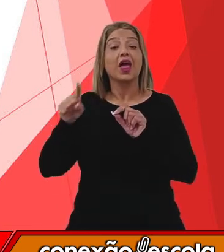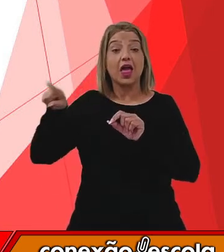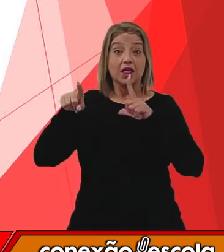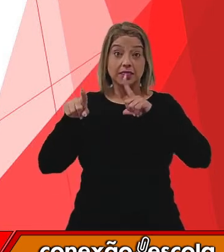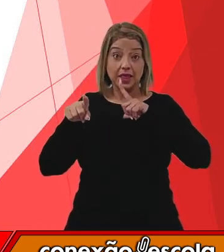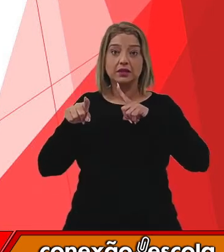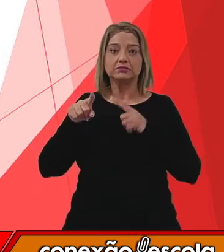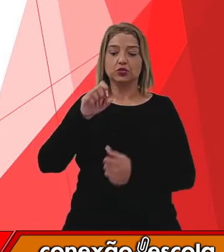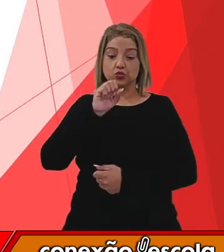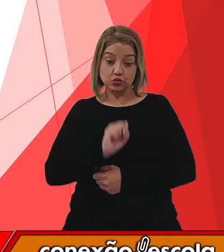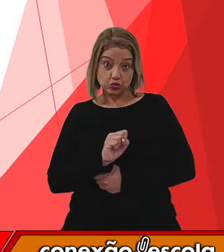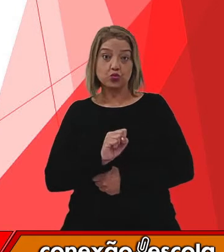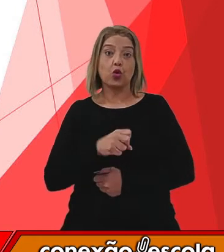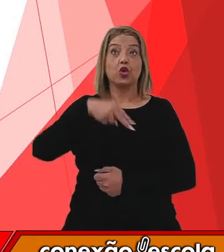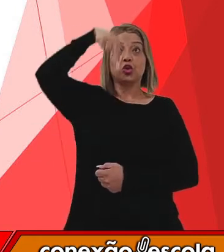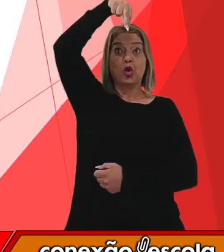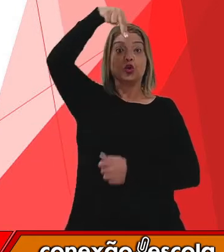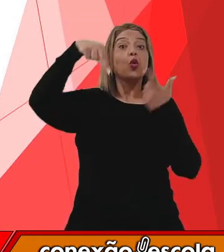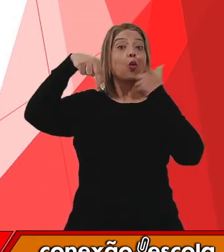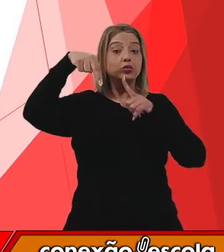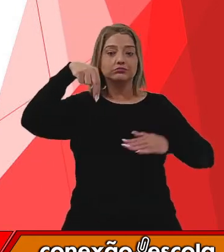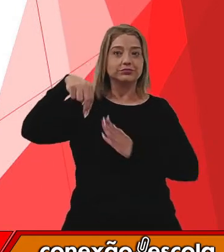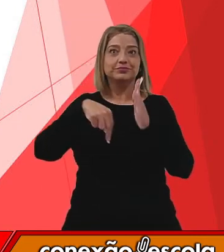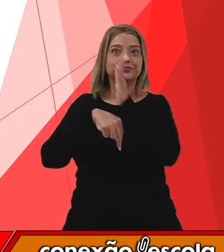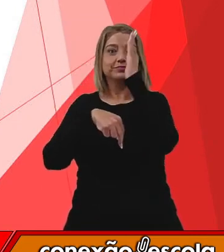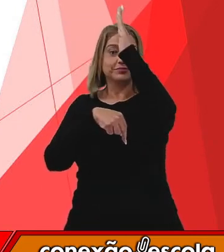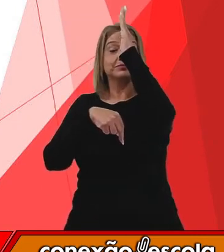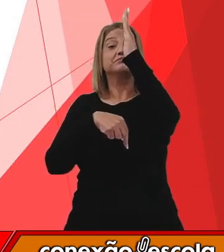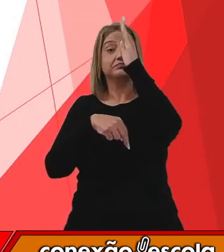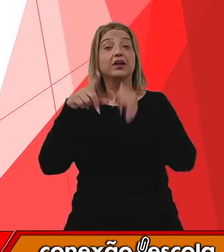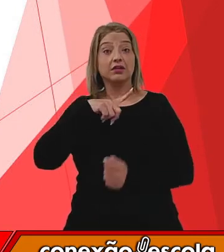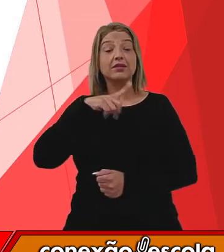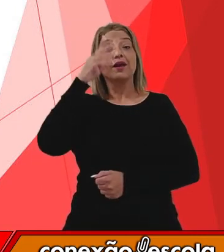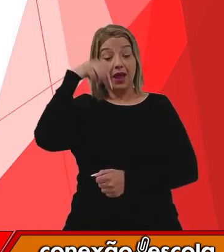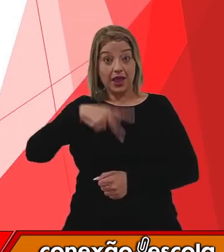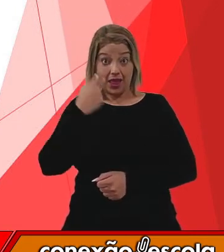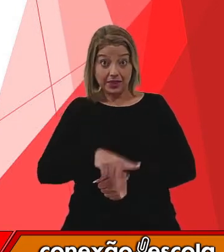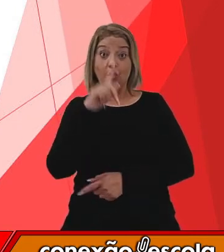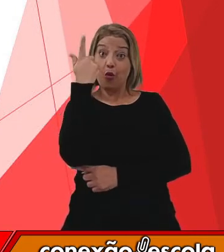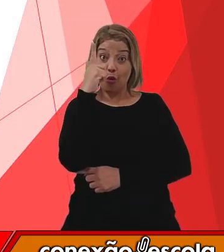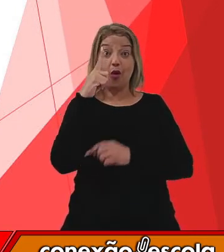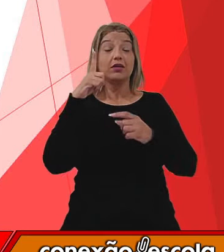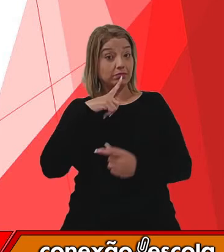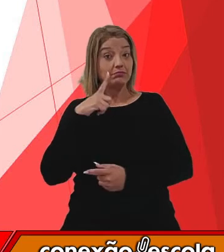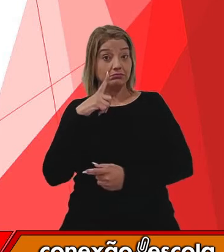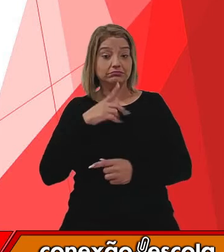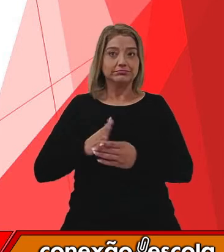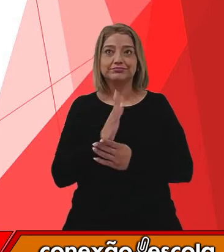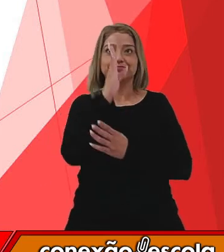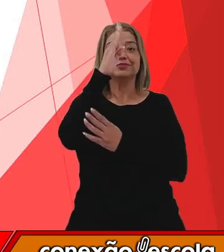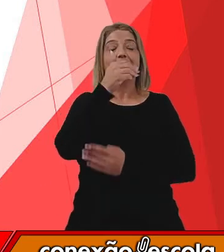entre o sul e o norte do país. E a BR-153 cruza o nosso estado de Goiás. Você